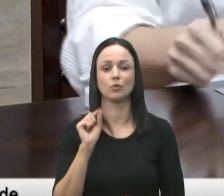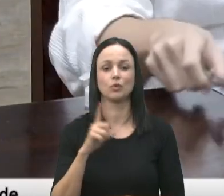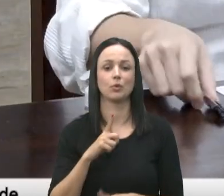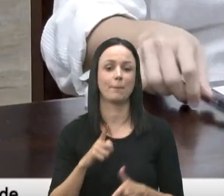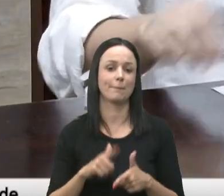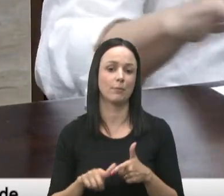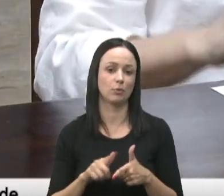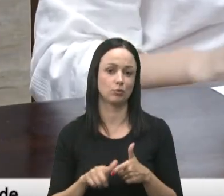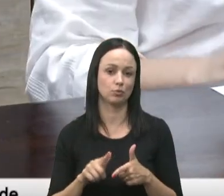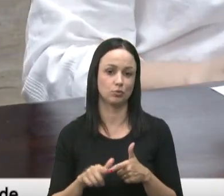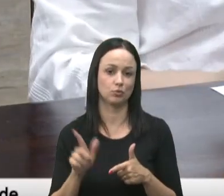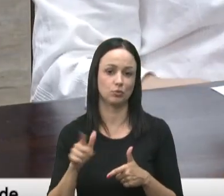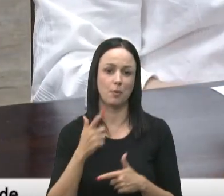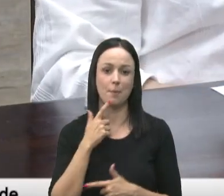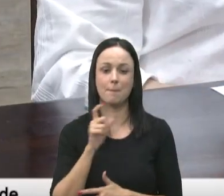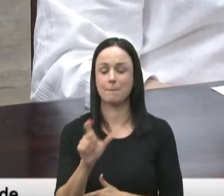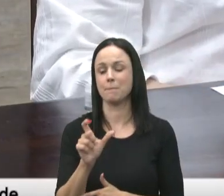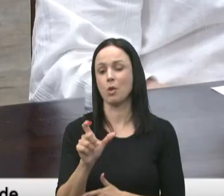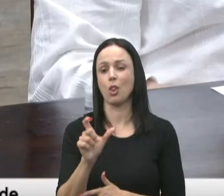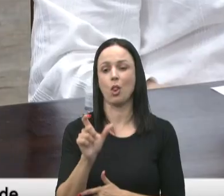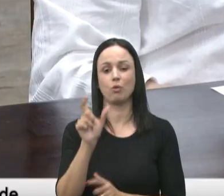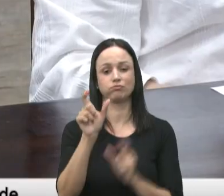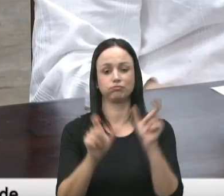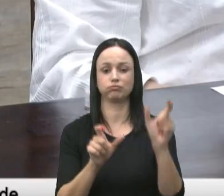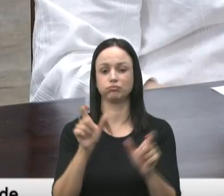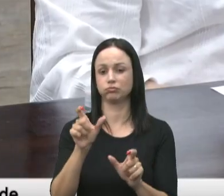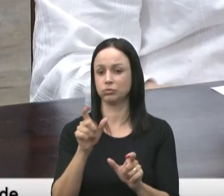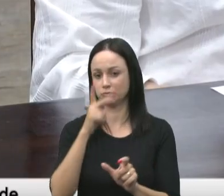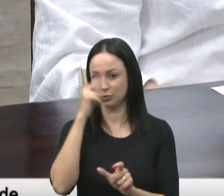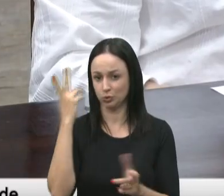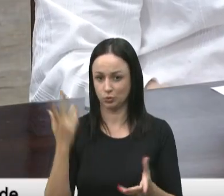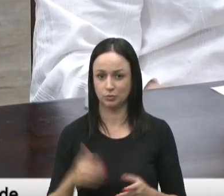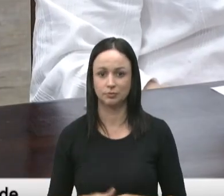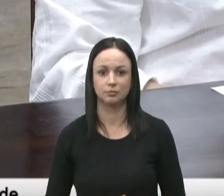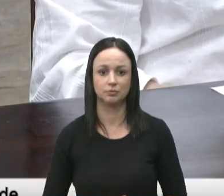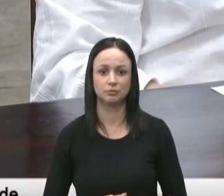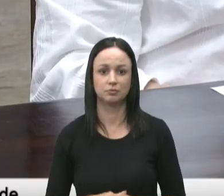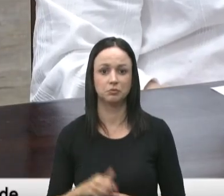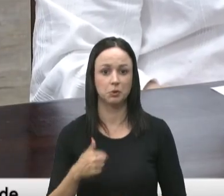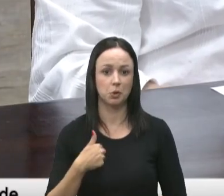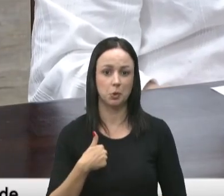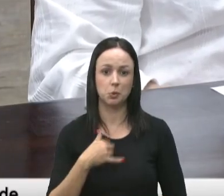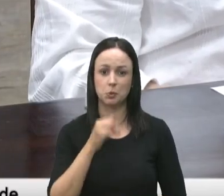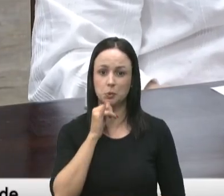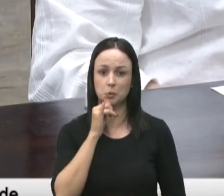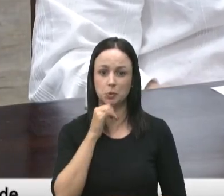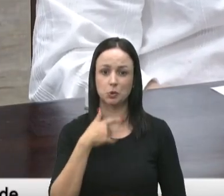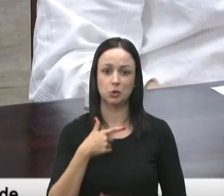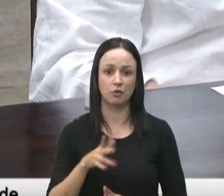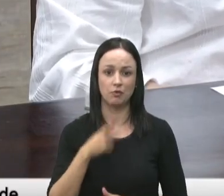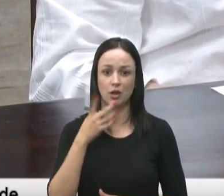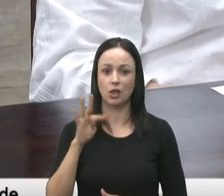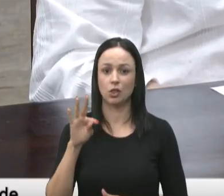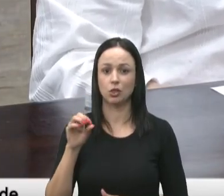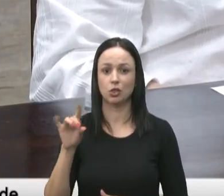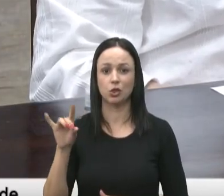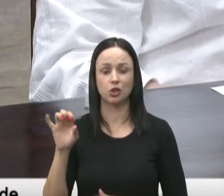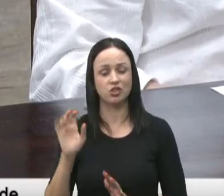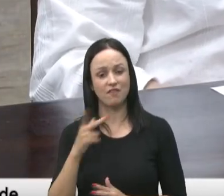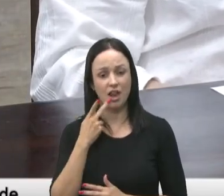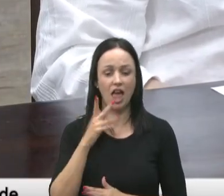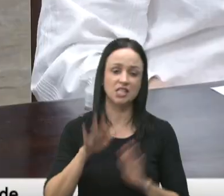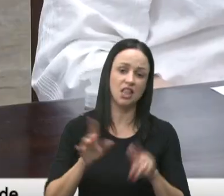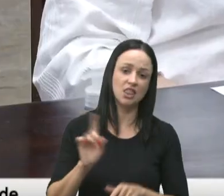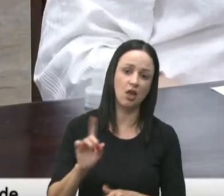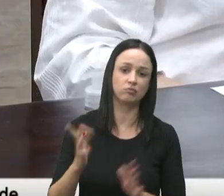problema de pronome, por exemplo, de tratamento. E eu, por exemplo, já falei todos, já não falei todos, porque